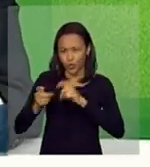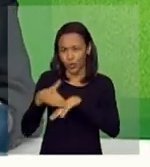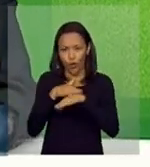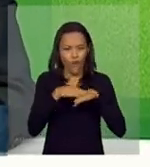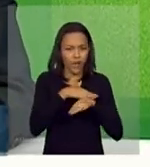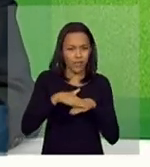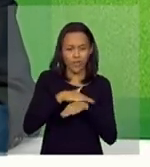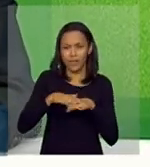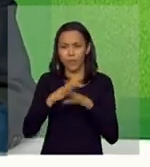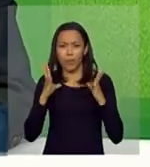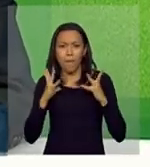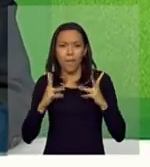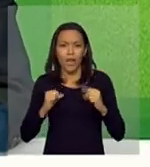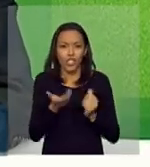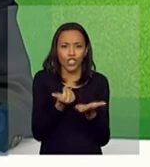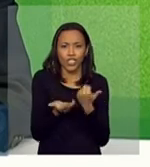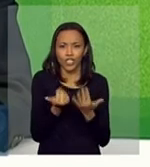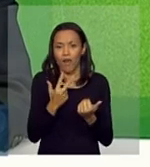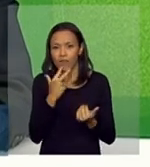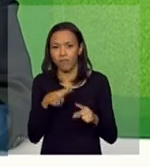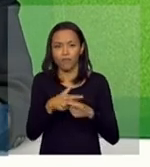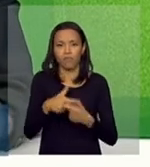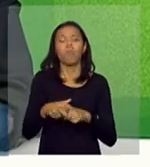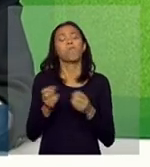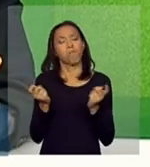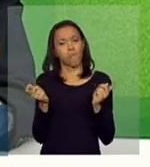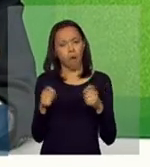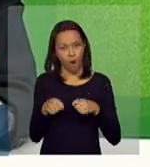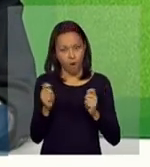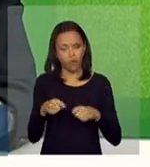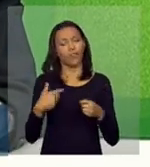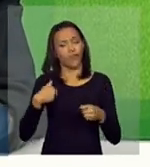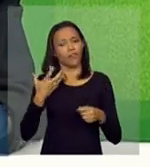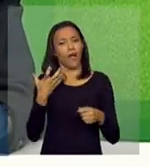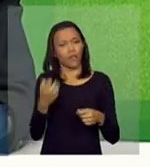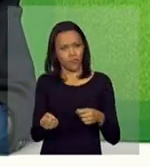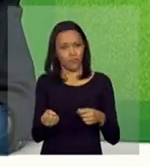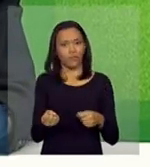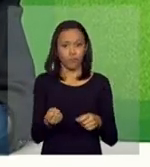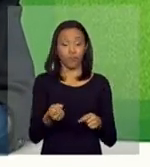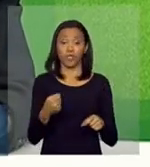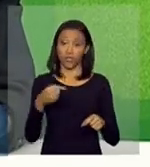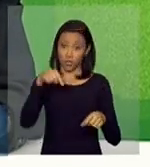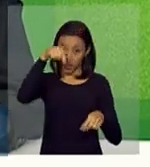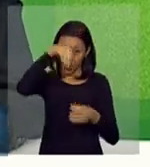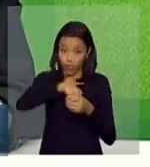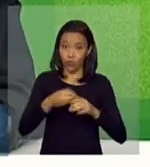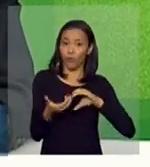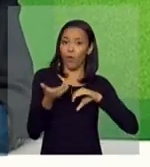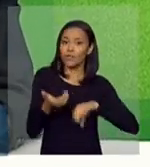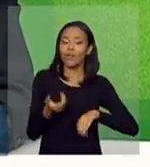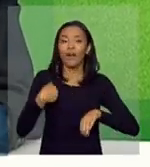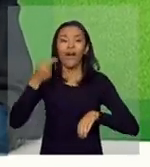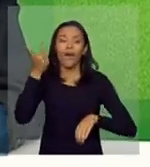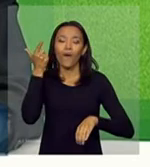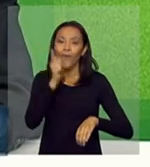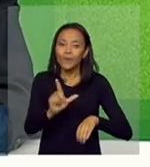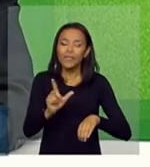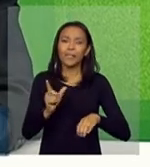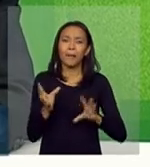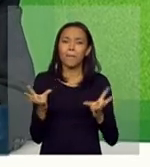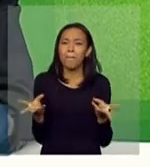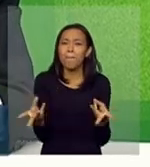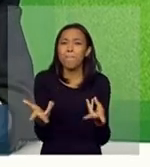pode melhorar o projeto. Nós até contamos com isto, que o Congresso consiga